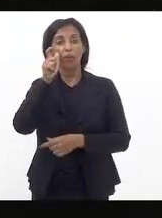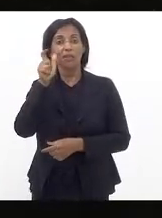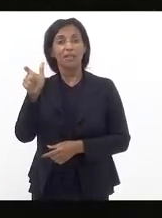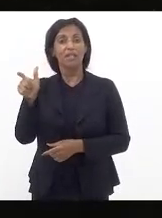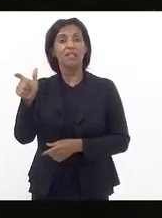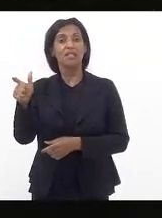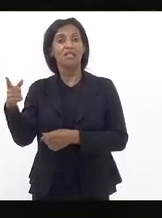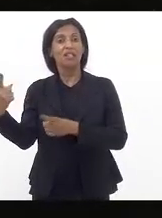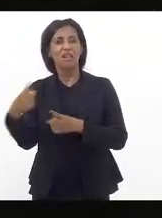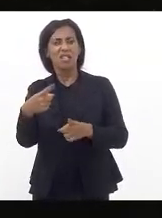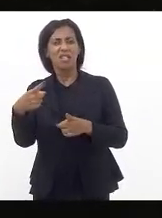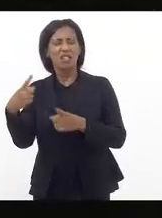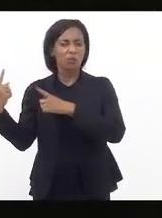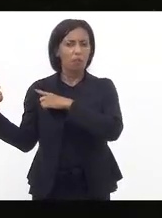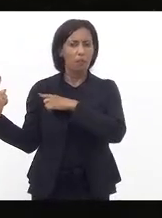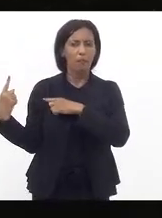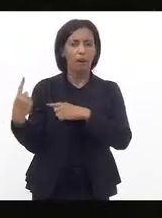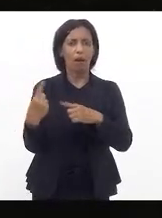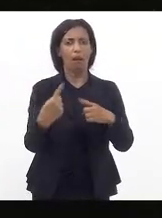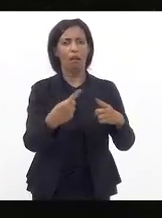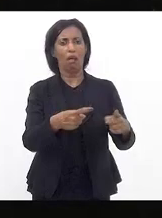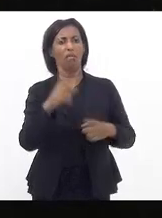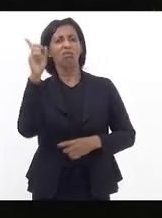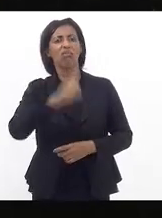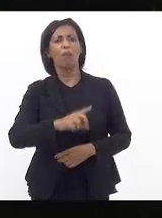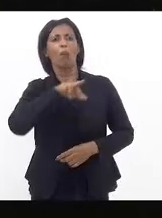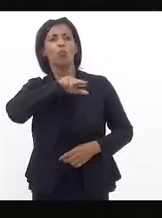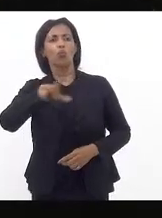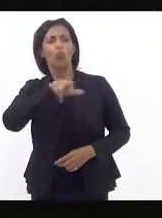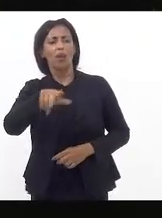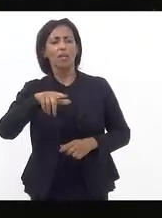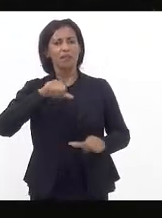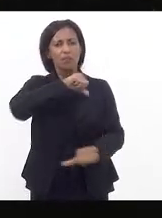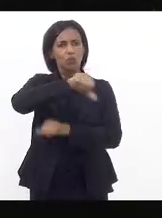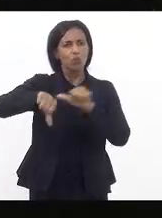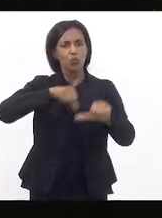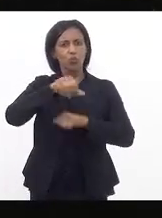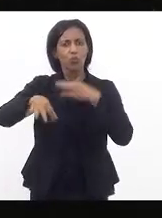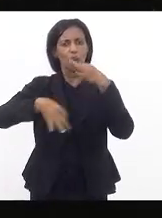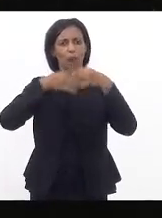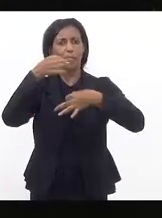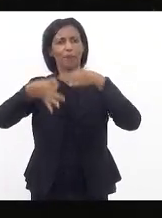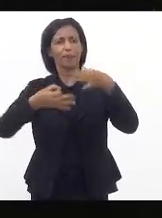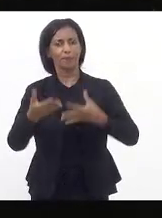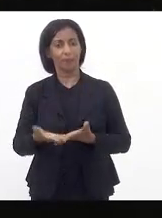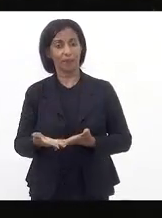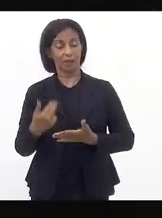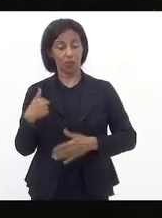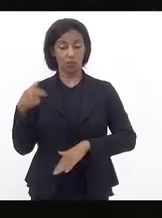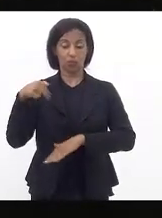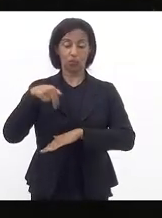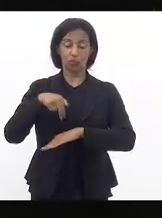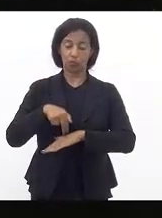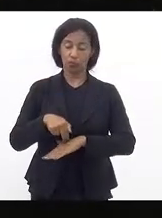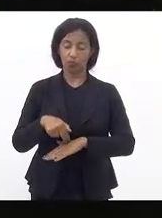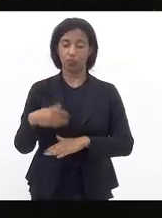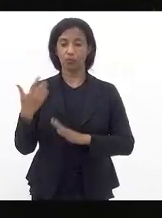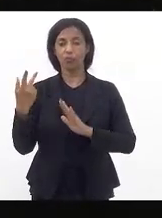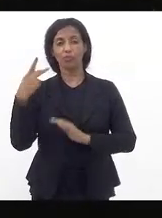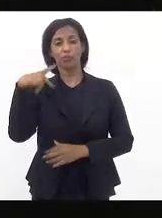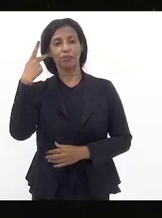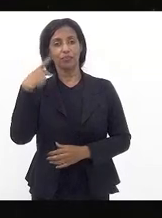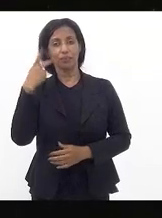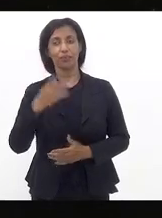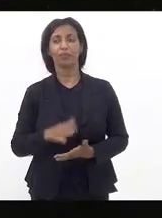deles eles automaticamente deputada não é assim já mudou tudo então eu estou aqui como